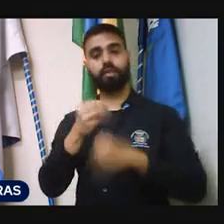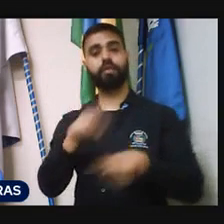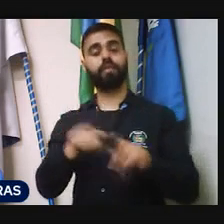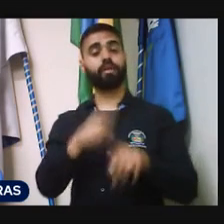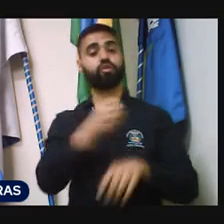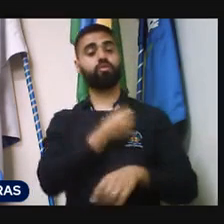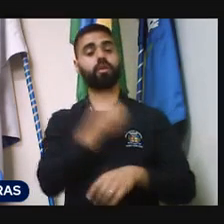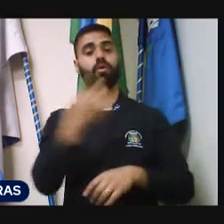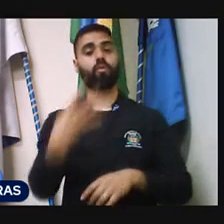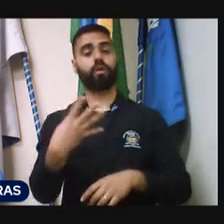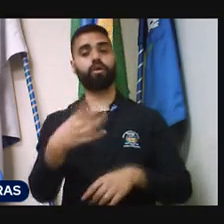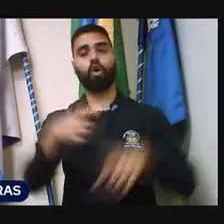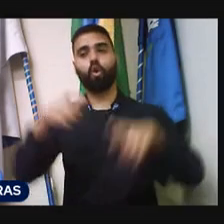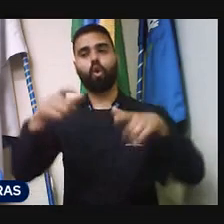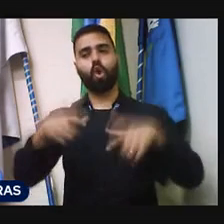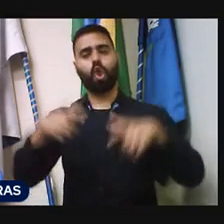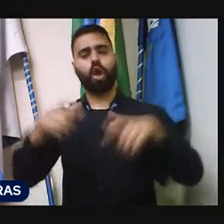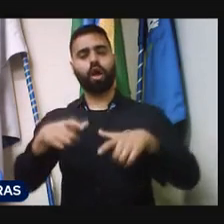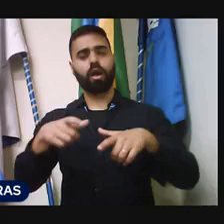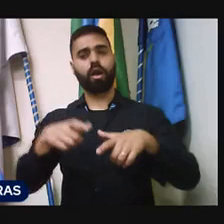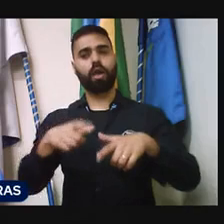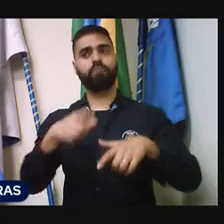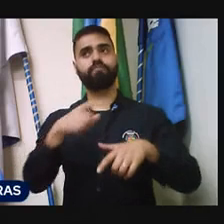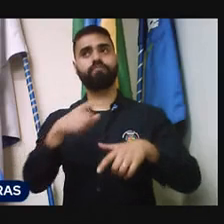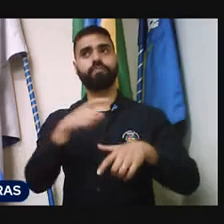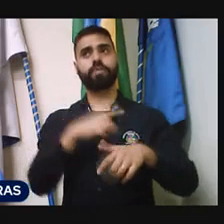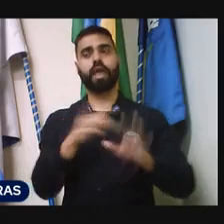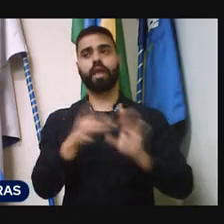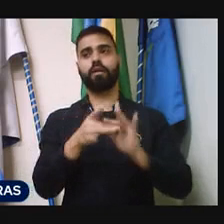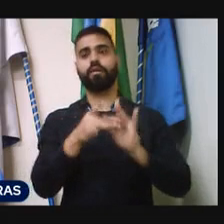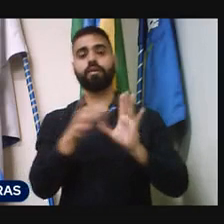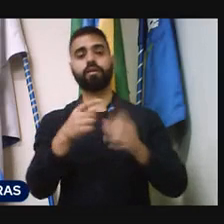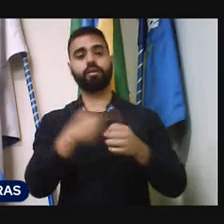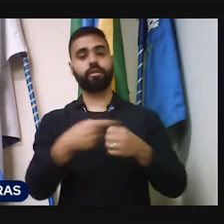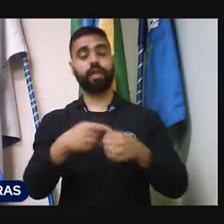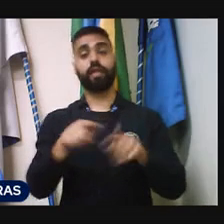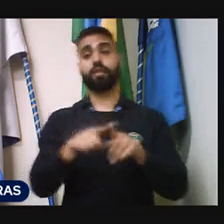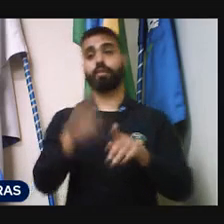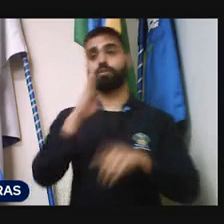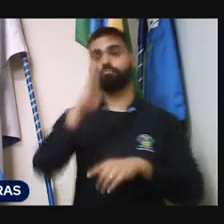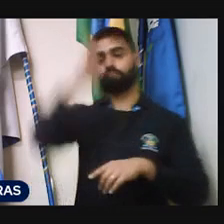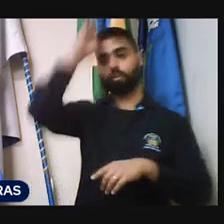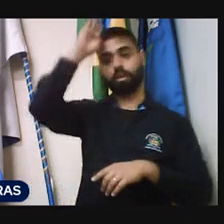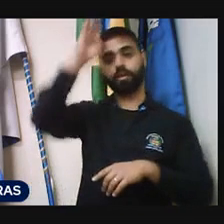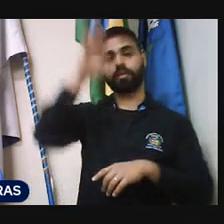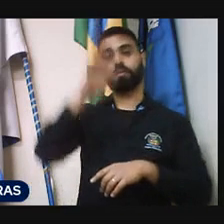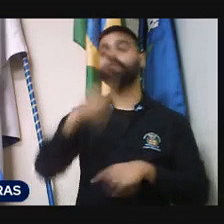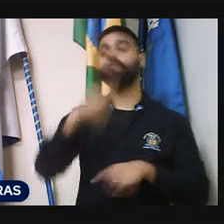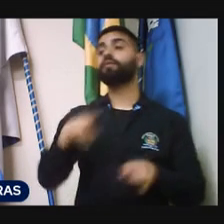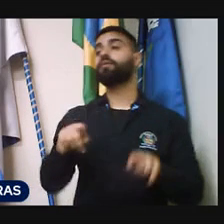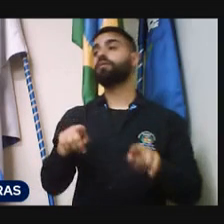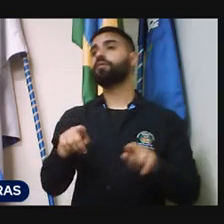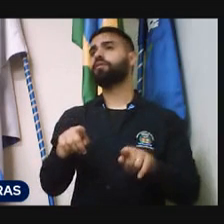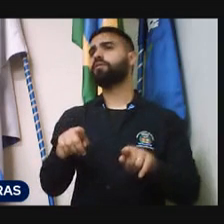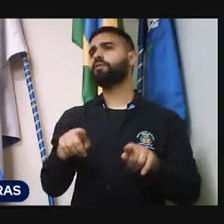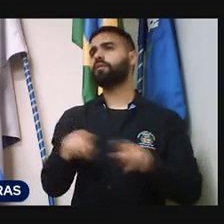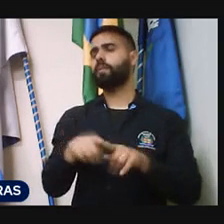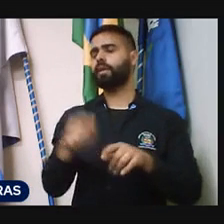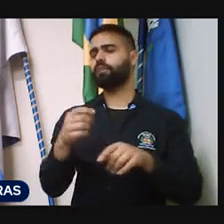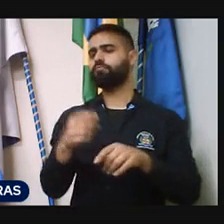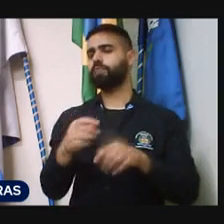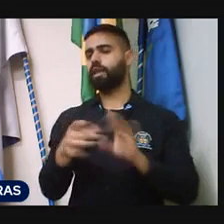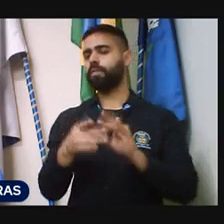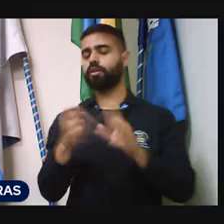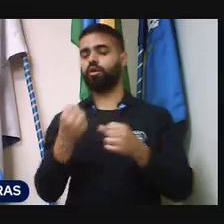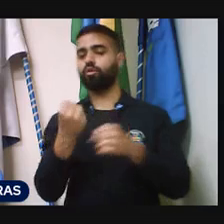4 o local onde é praticar atividades possui as licenças municipais e do Corpo de Bombeiros certificado de vistoria anual ou de